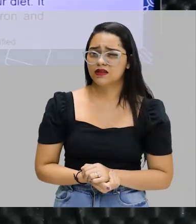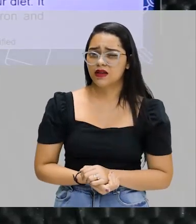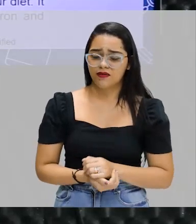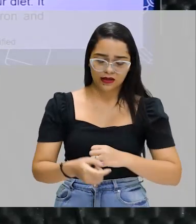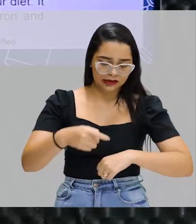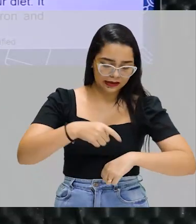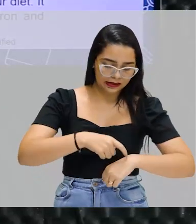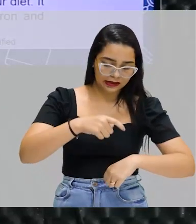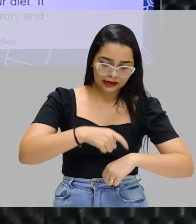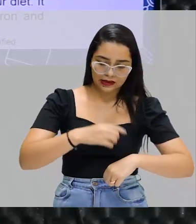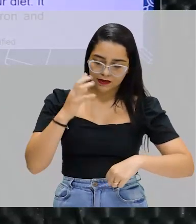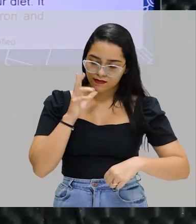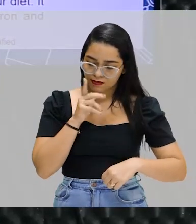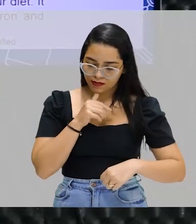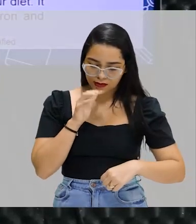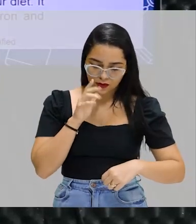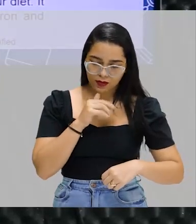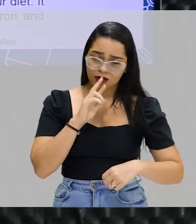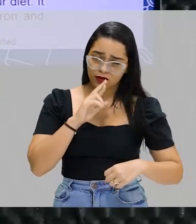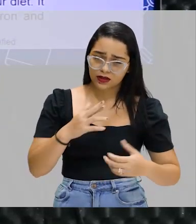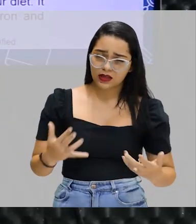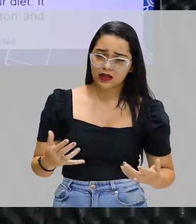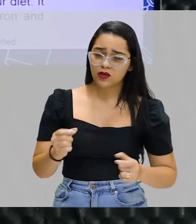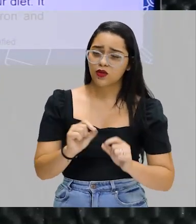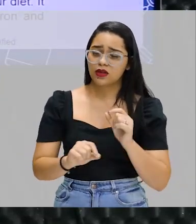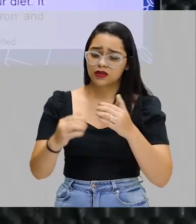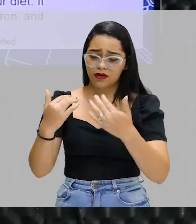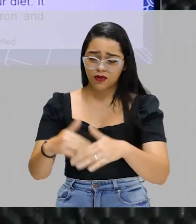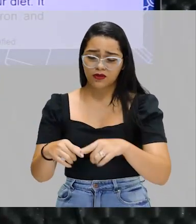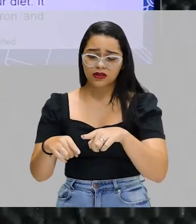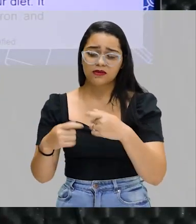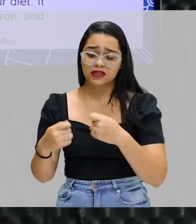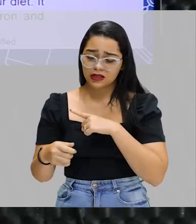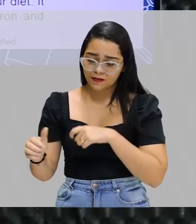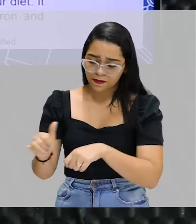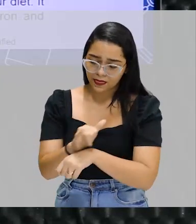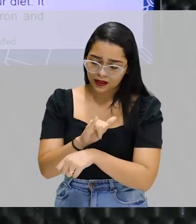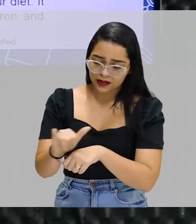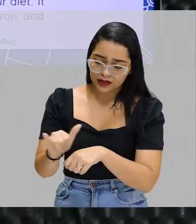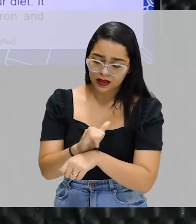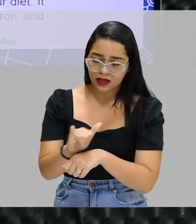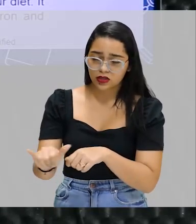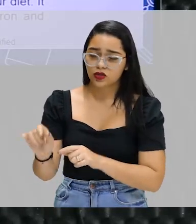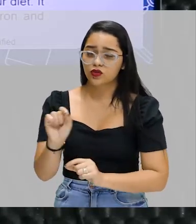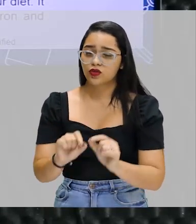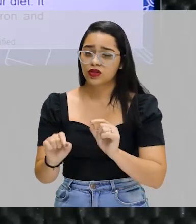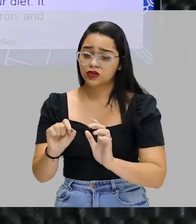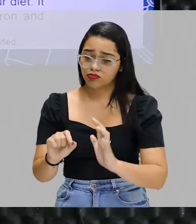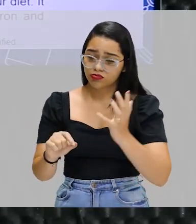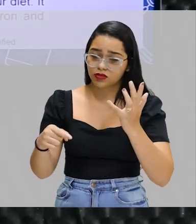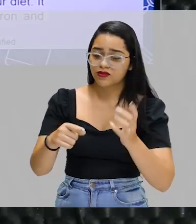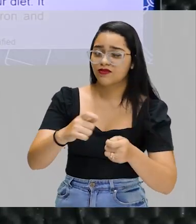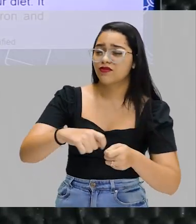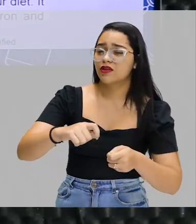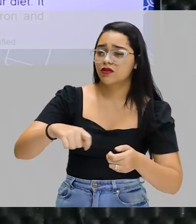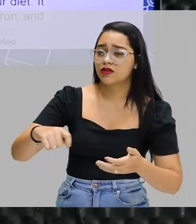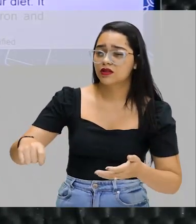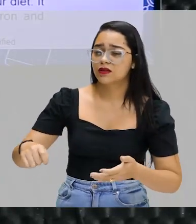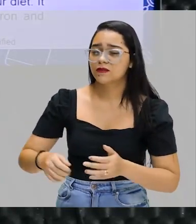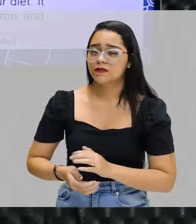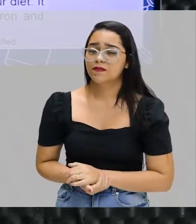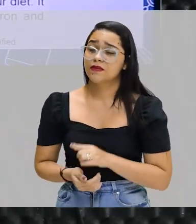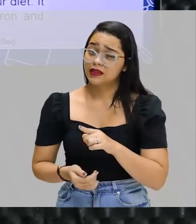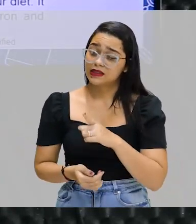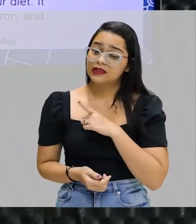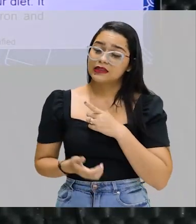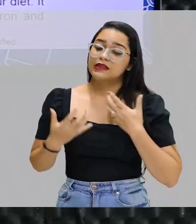Então, é uma prova, ou são provas que você tem que ter uma estratégia na hora de realizá-las, tá bom? É